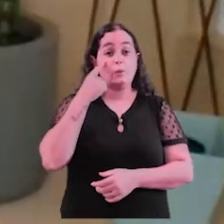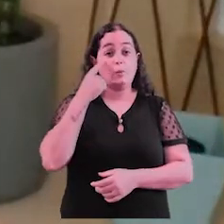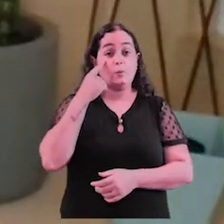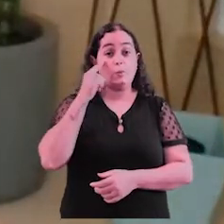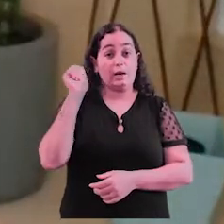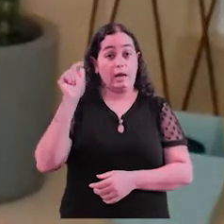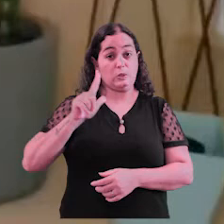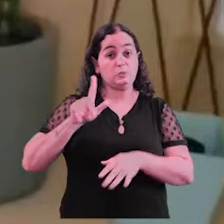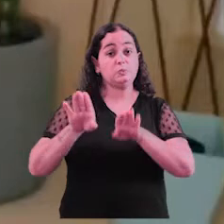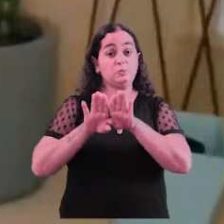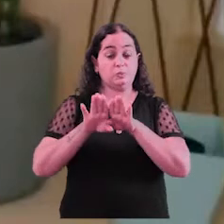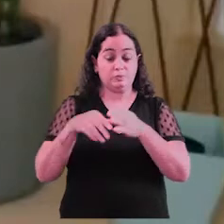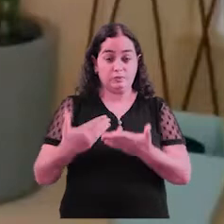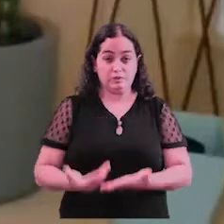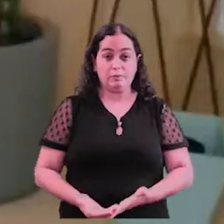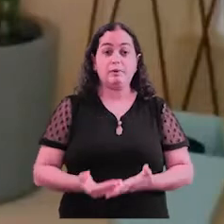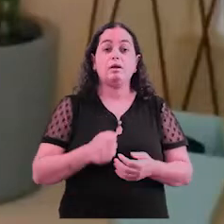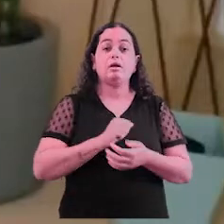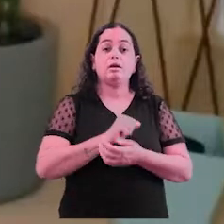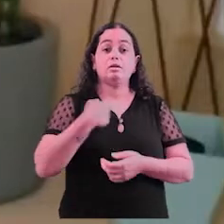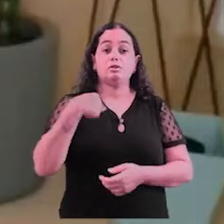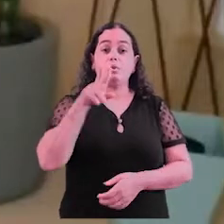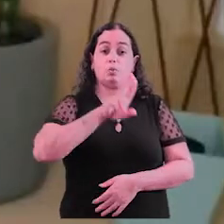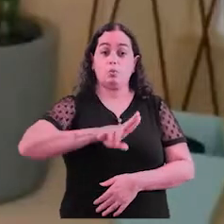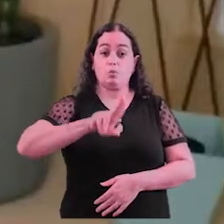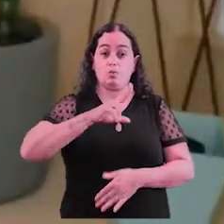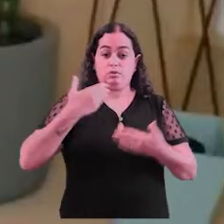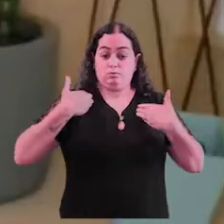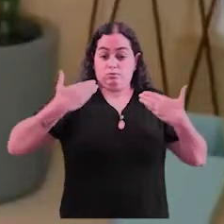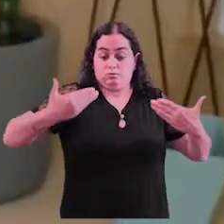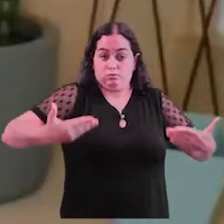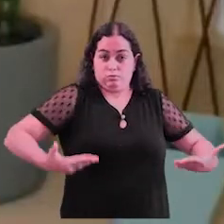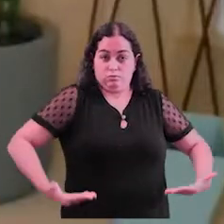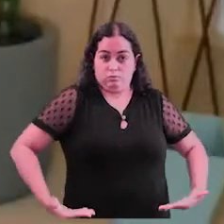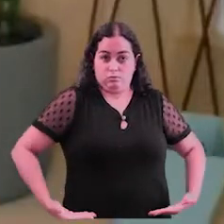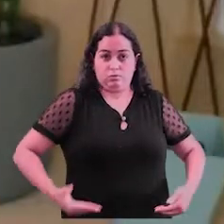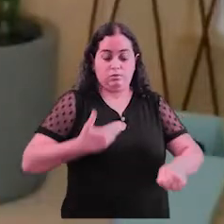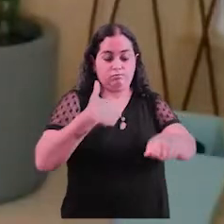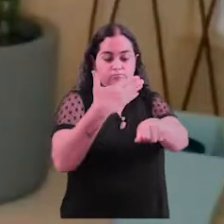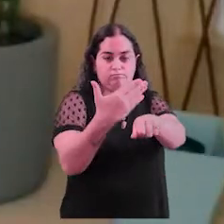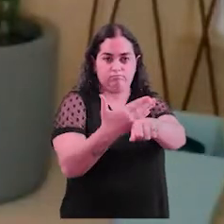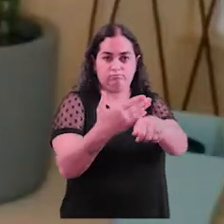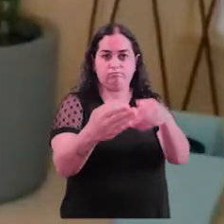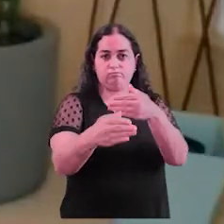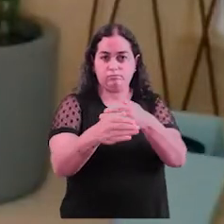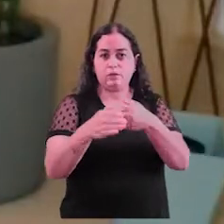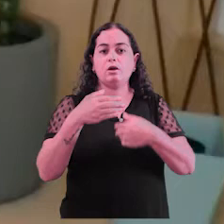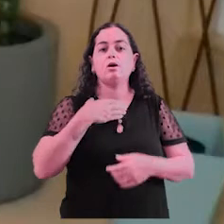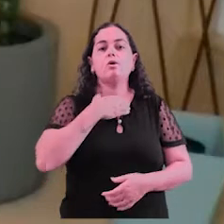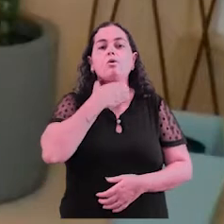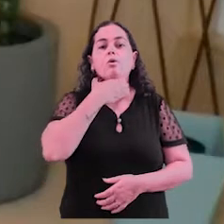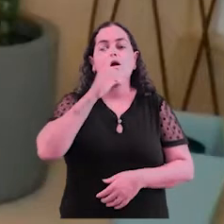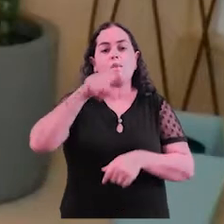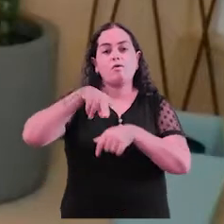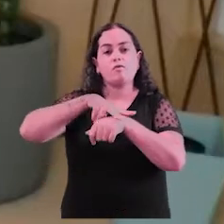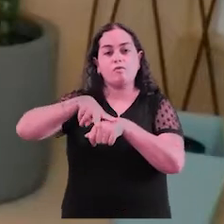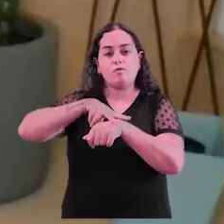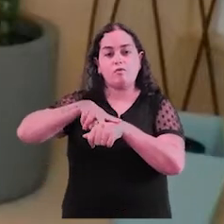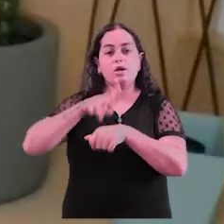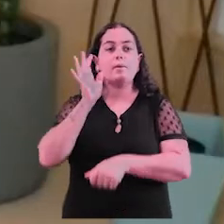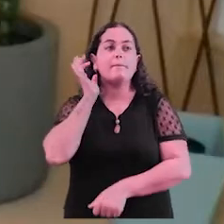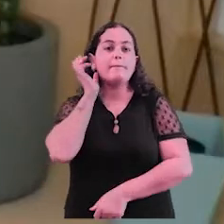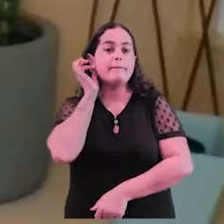olhos azuis, e estou usando uma camisa de manga longa, de gola alta, verde,